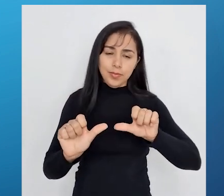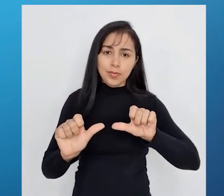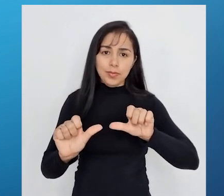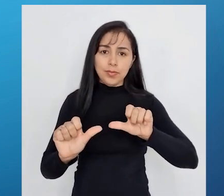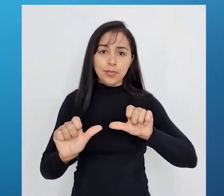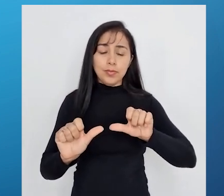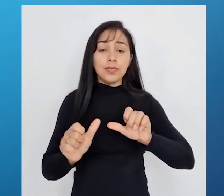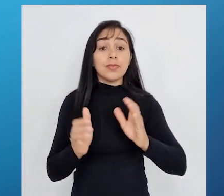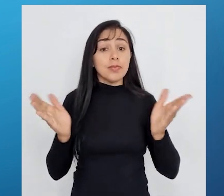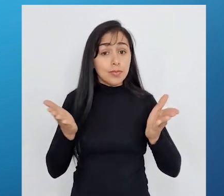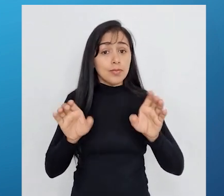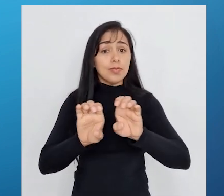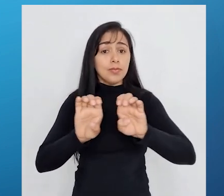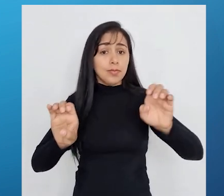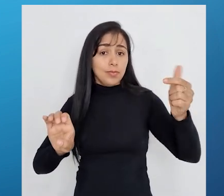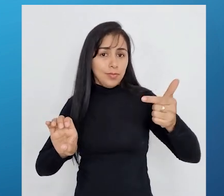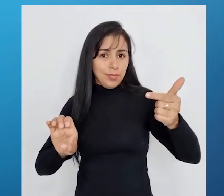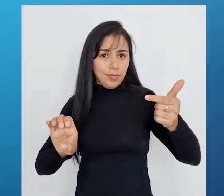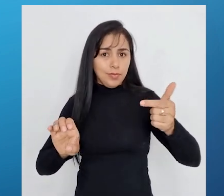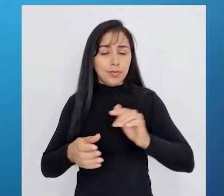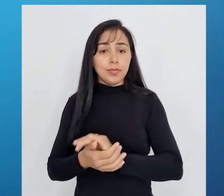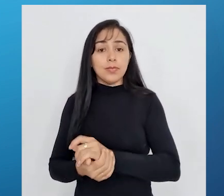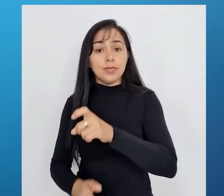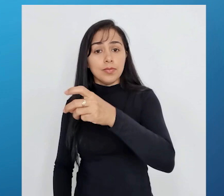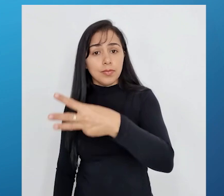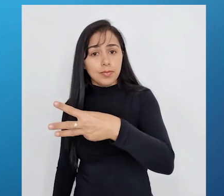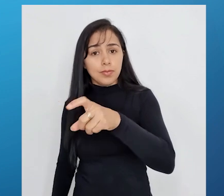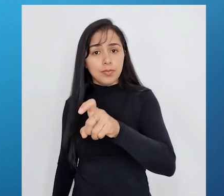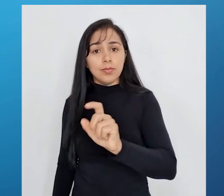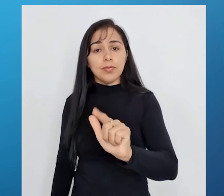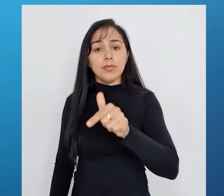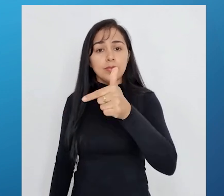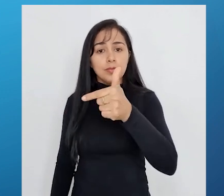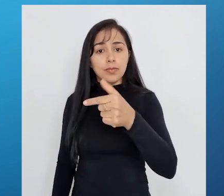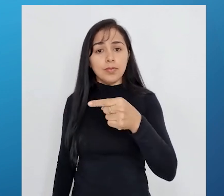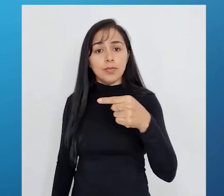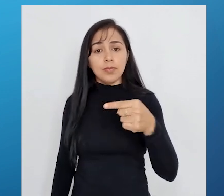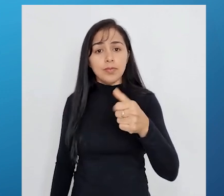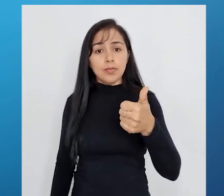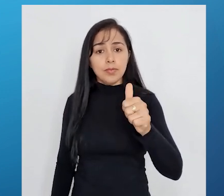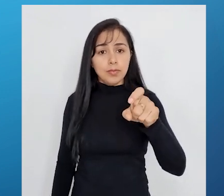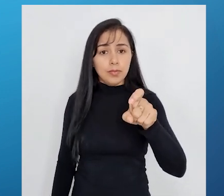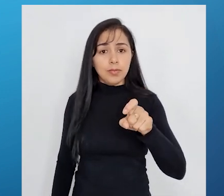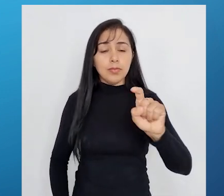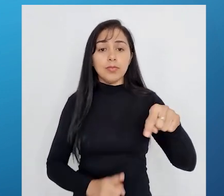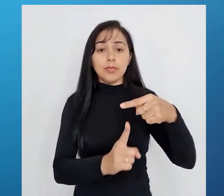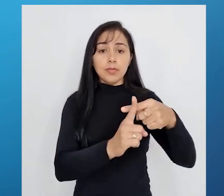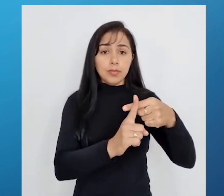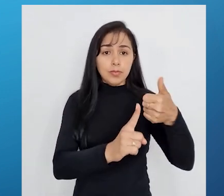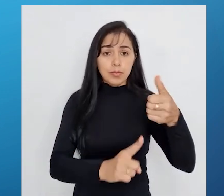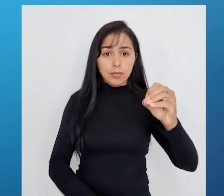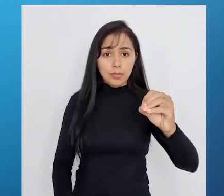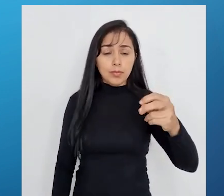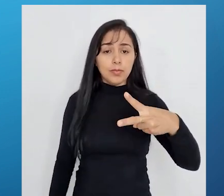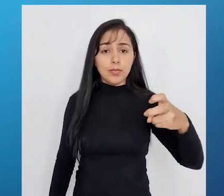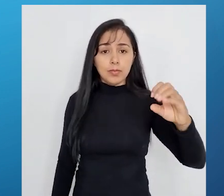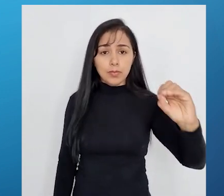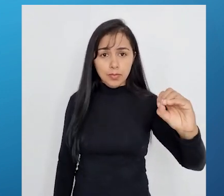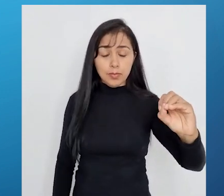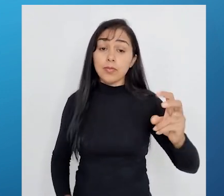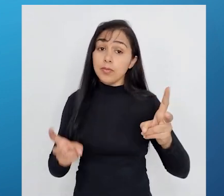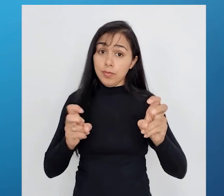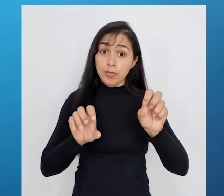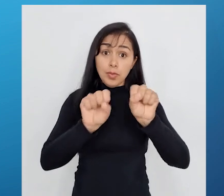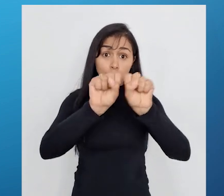segundo grau aqui. 3x ao quadrado menos 11x mais 10 igual a 0. Né? Você vê que um sistema de equações